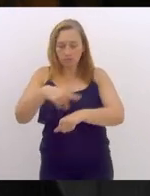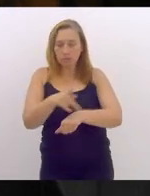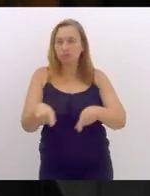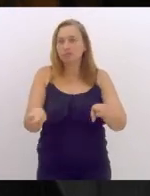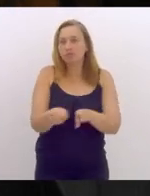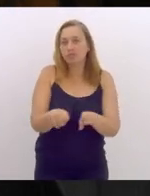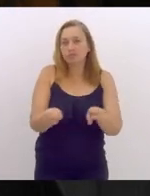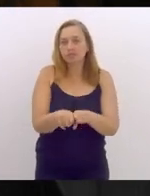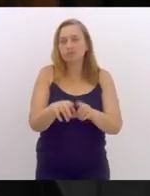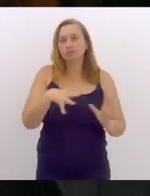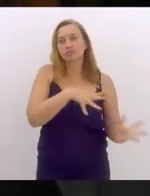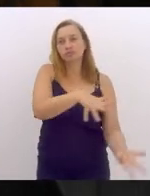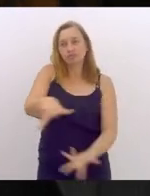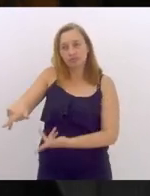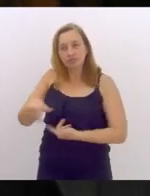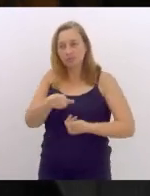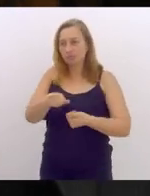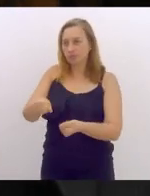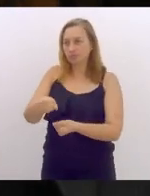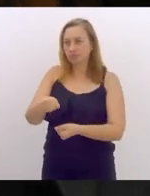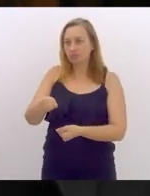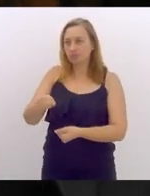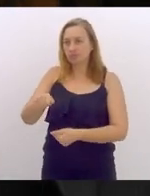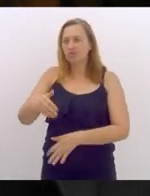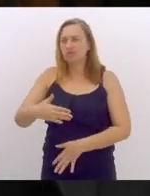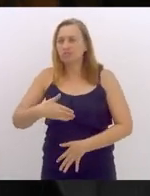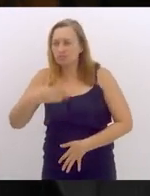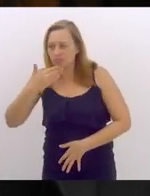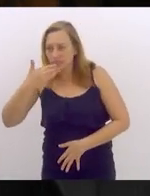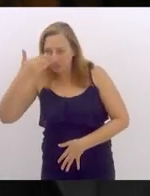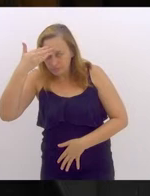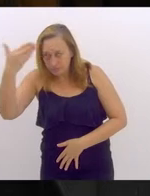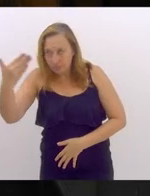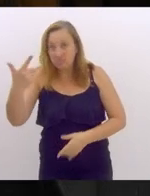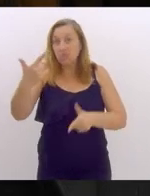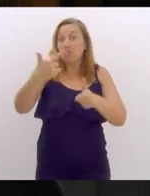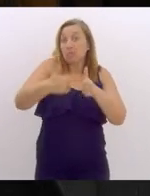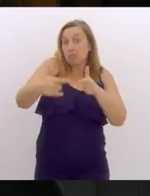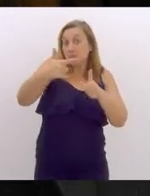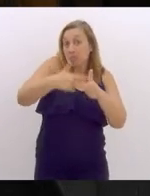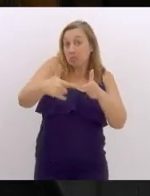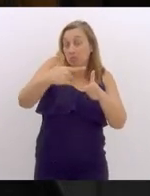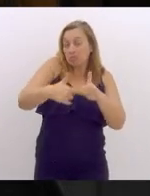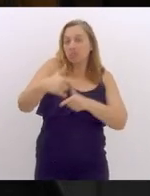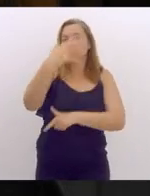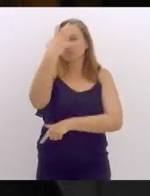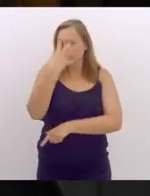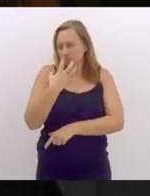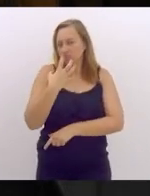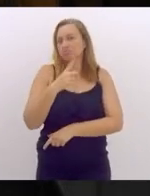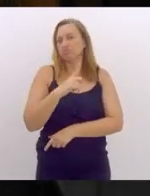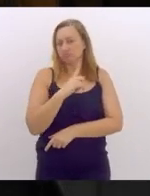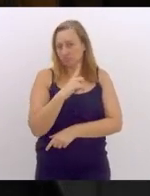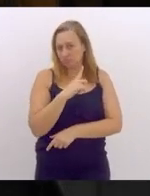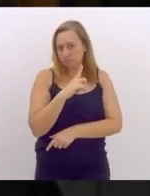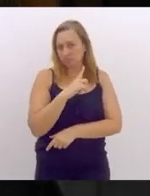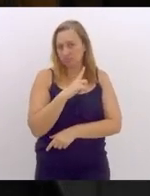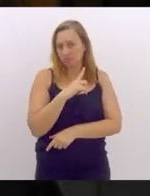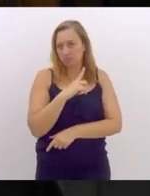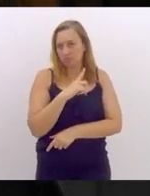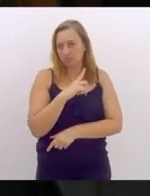do mundo árabe estão com problemas sérios de